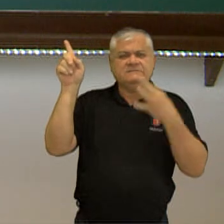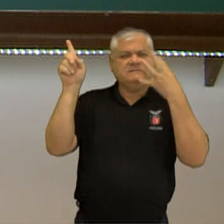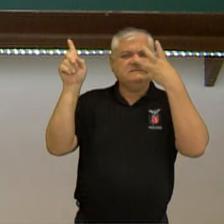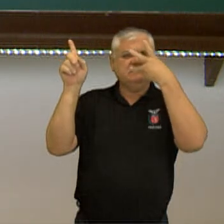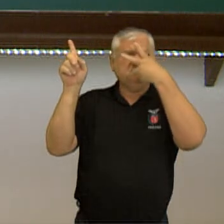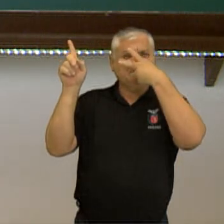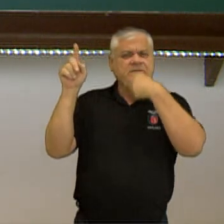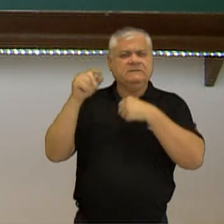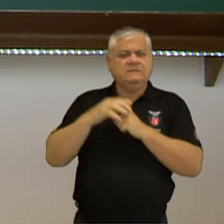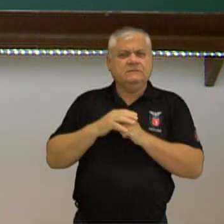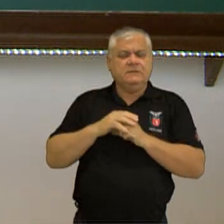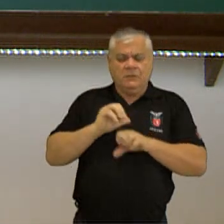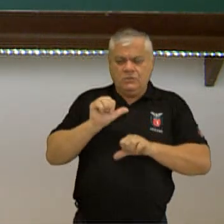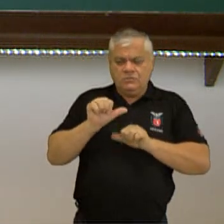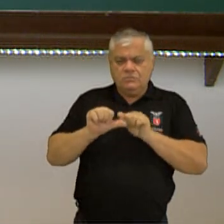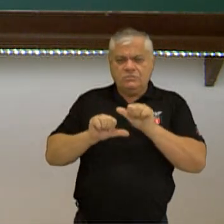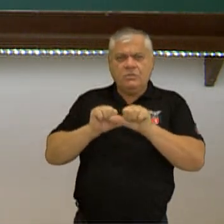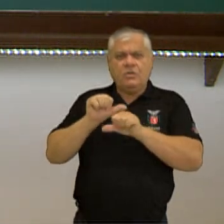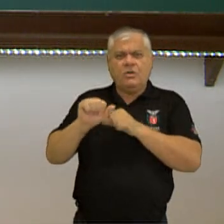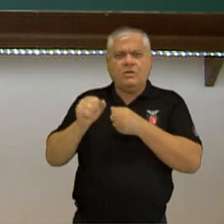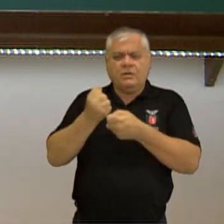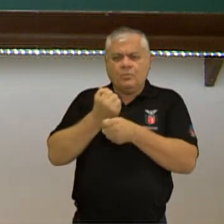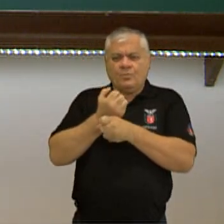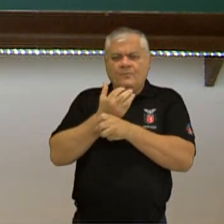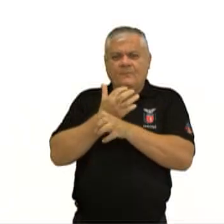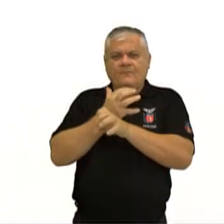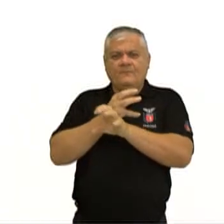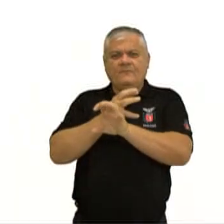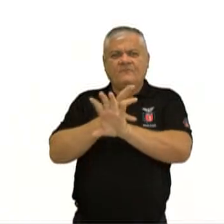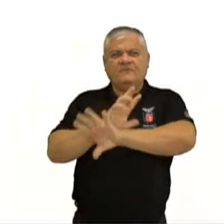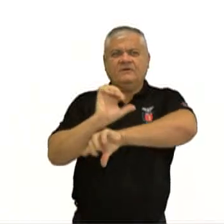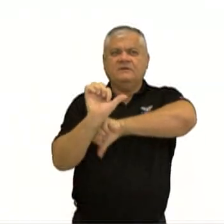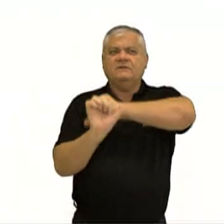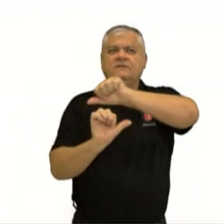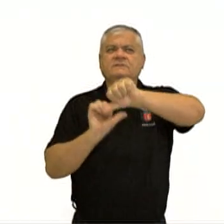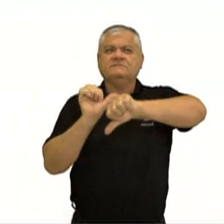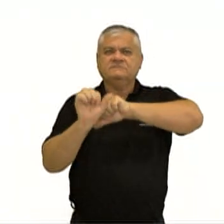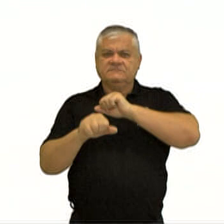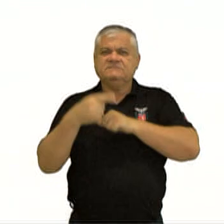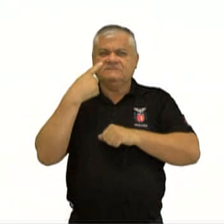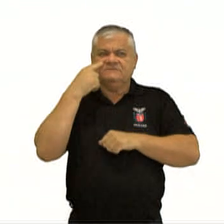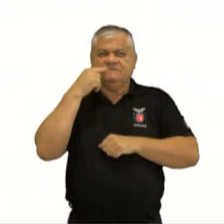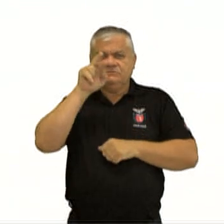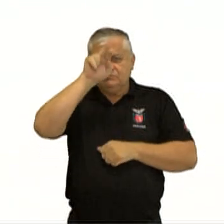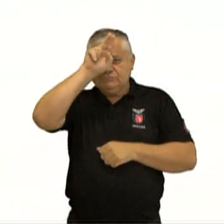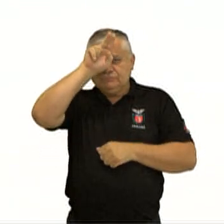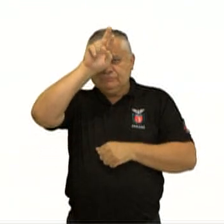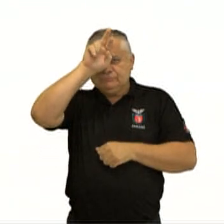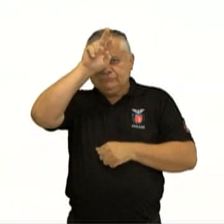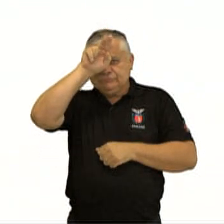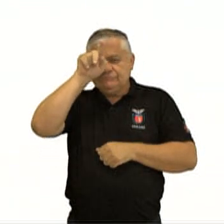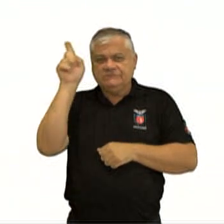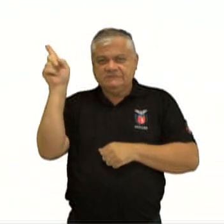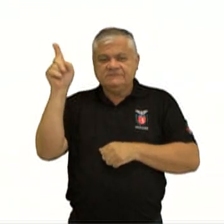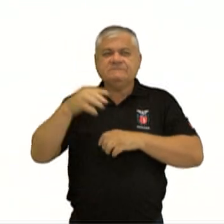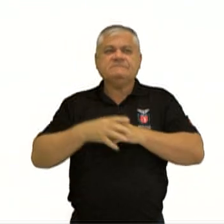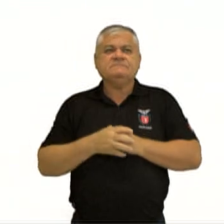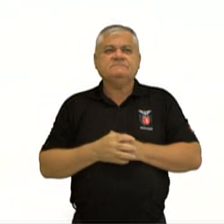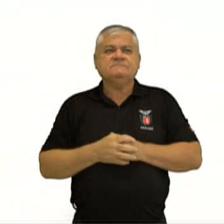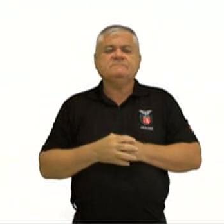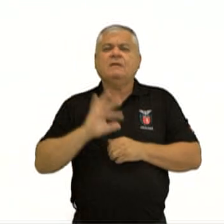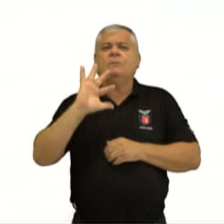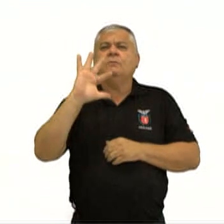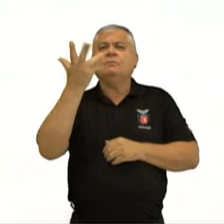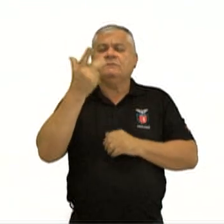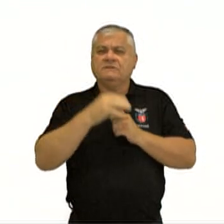a troca de exoesqueleto de alguns insetos, tá? Aqui de inseto e aqui de um crustáceo. Beleza? Então, o que